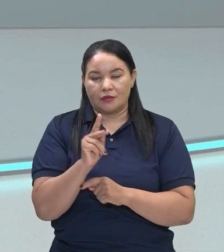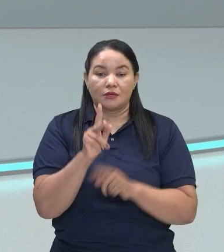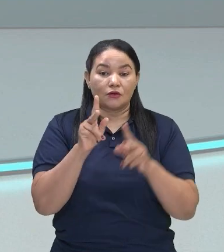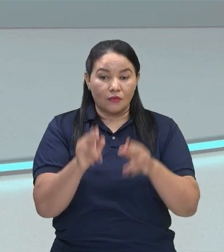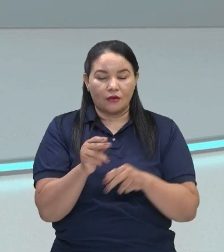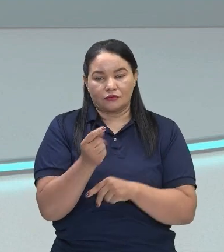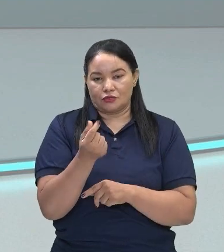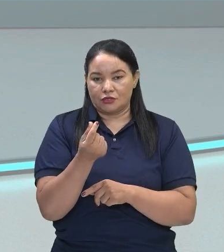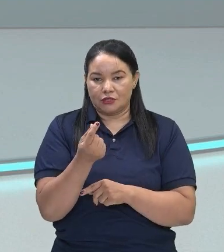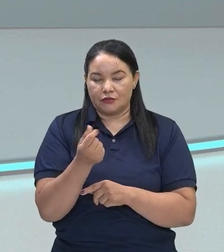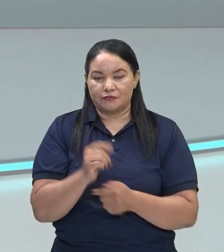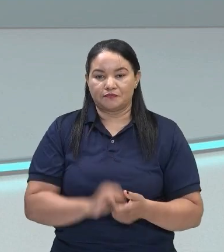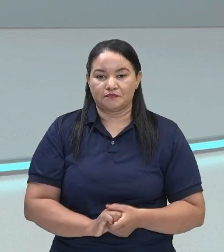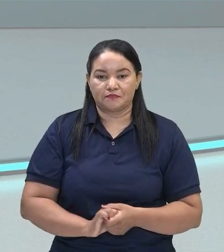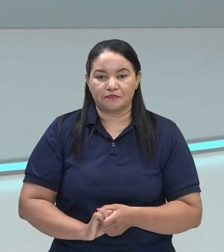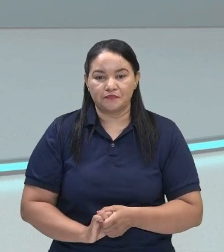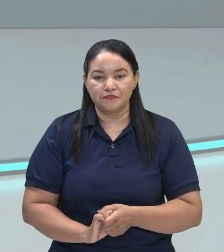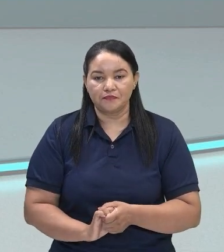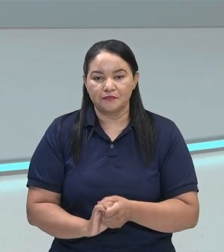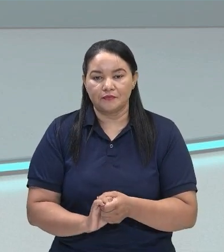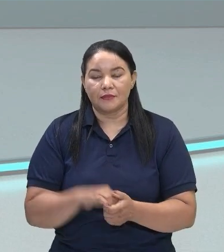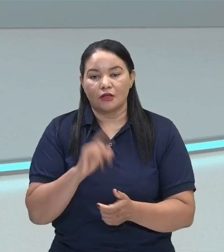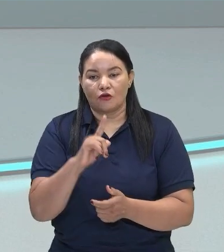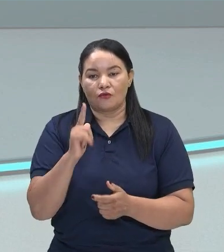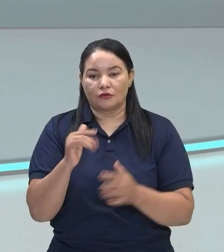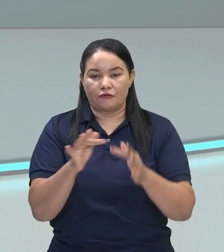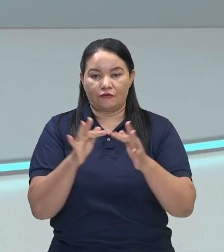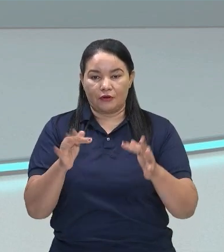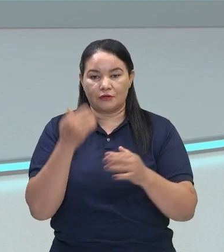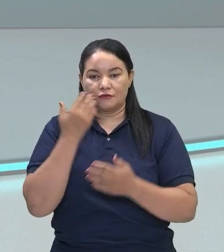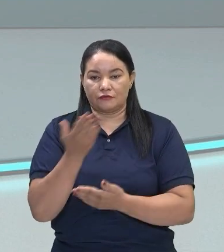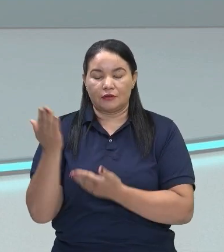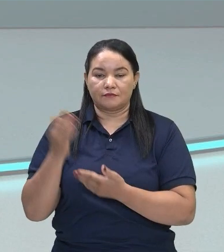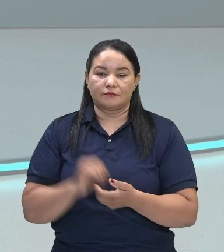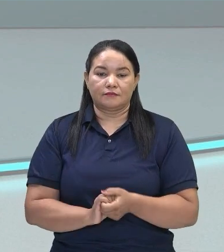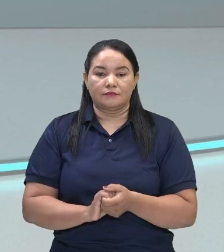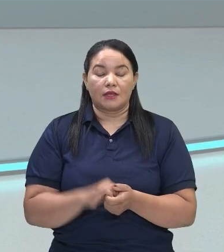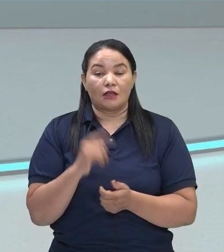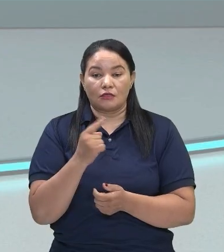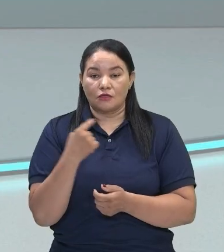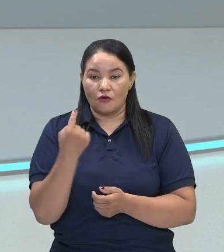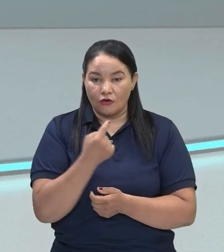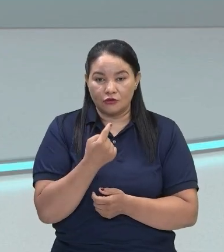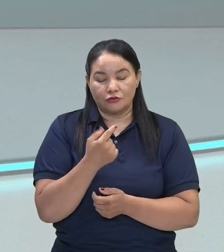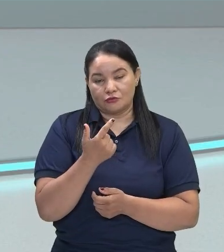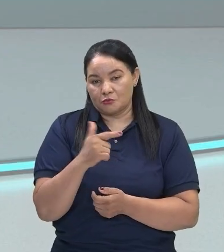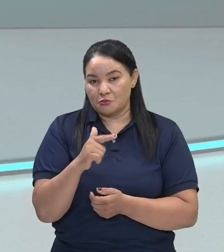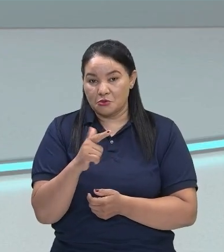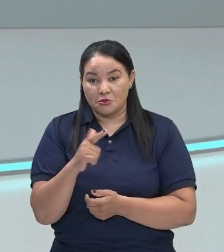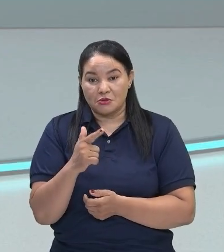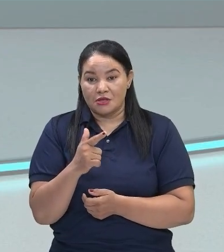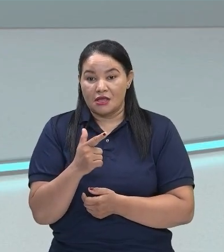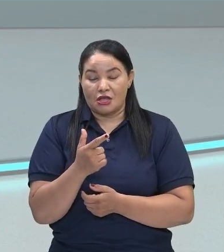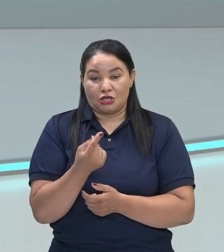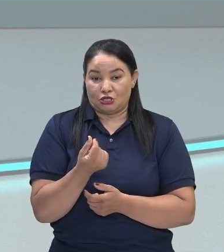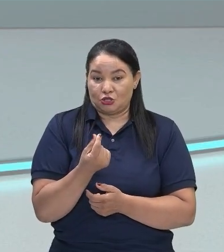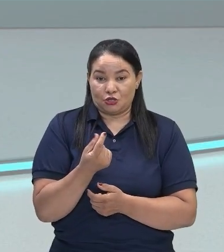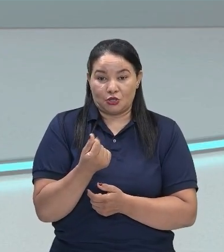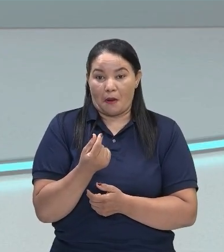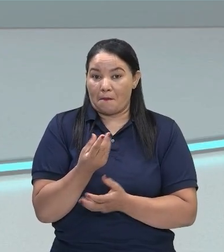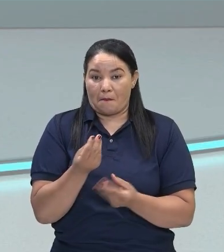Mais exemplos aqui, olha só. We don't have much money. Nós não temos muito dinheiro. Dinheiro ele é